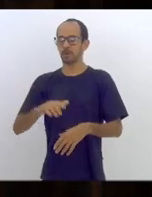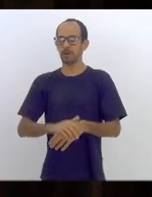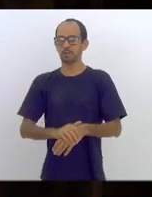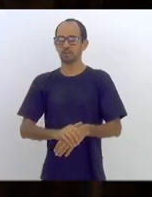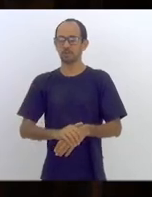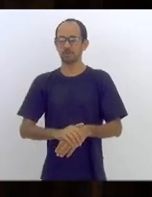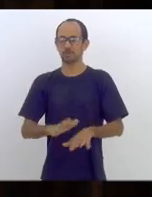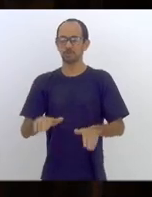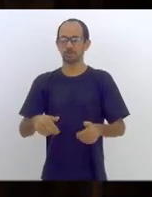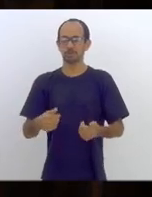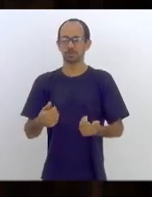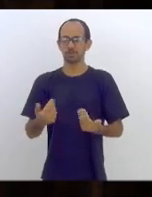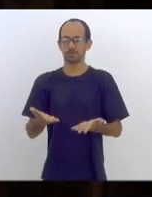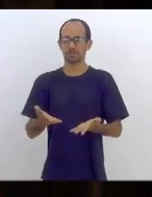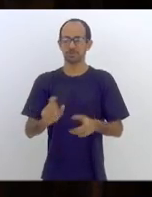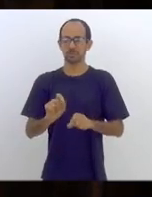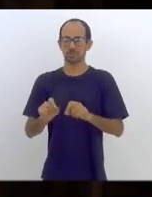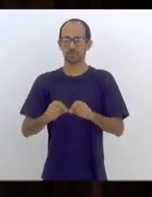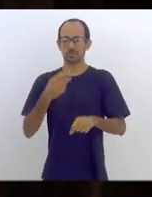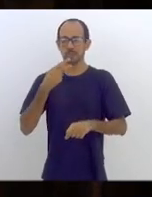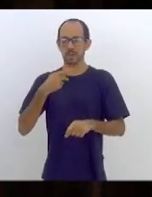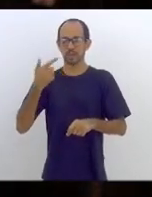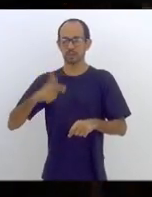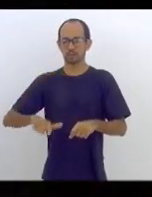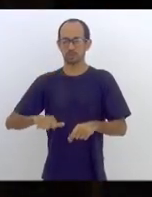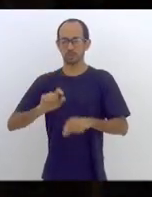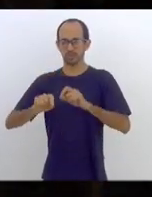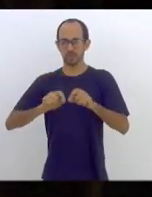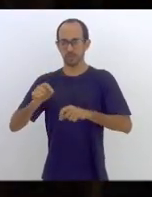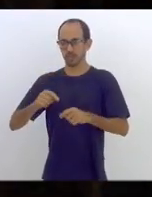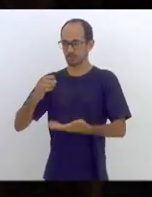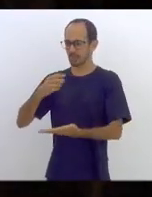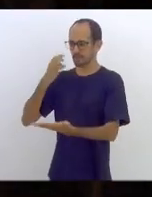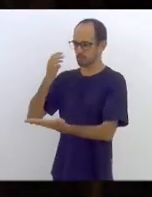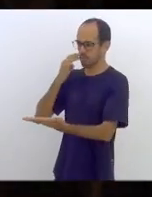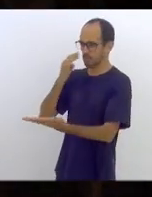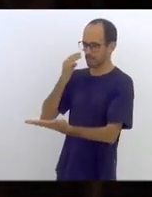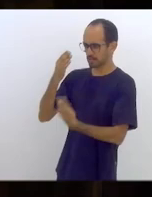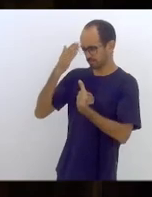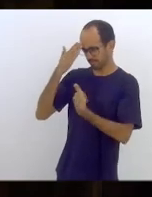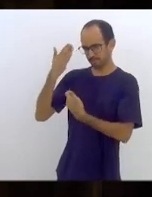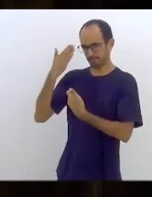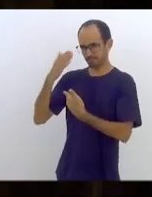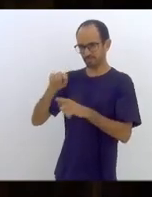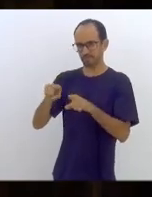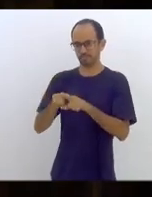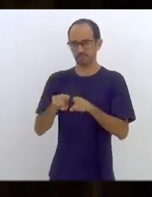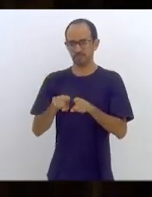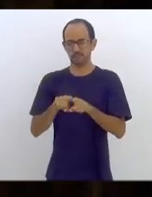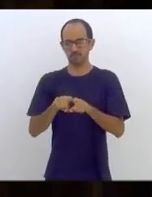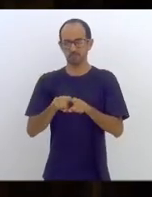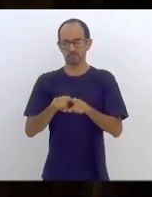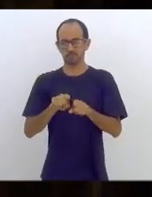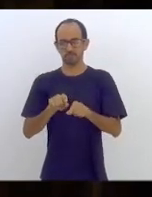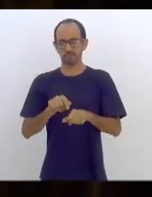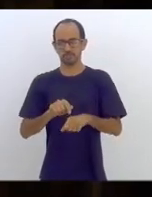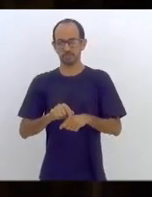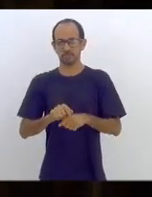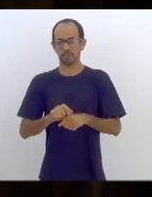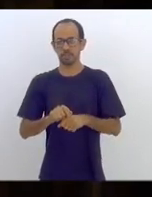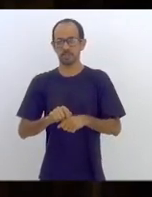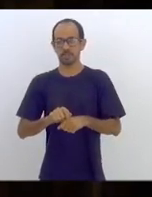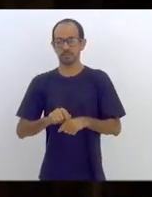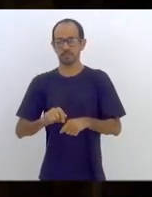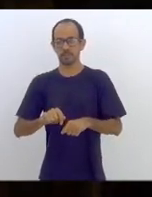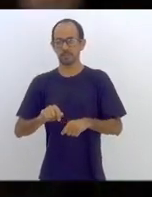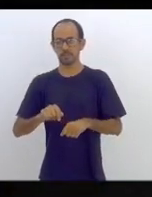Primeiramente, eu quero agradecer pela graciosidade da Mônica e nesse evento tão maravilhoso.